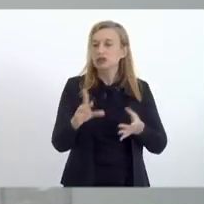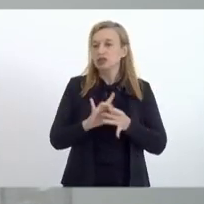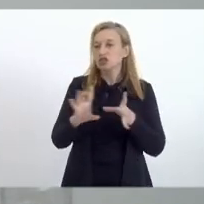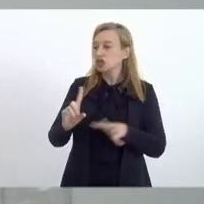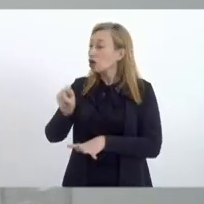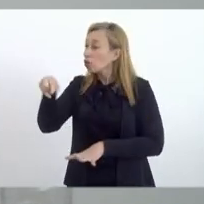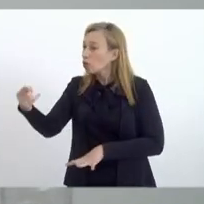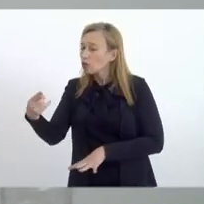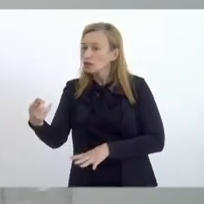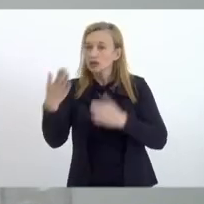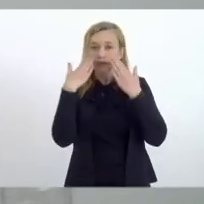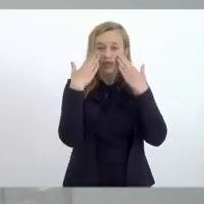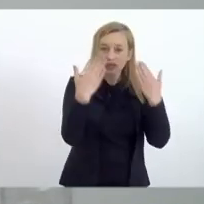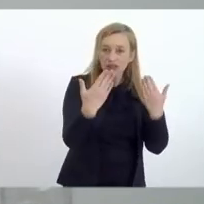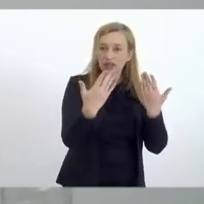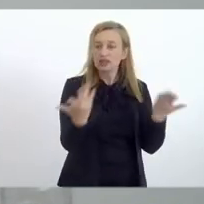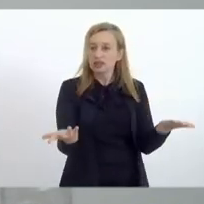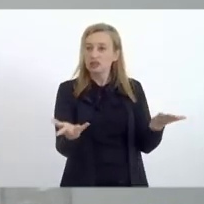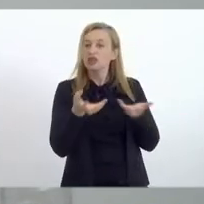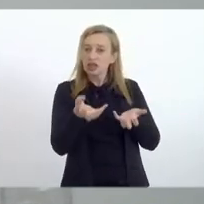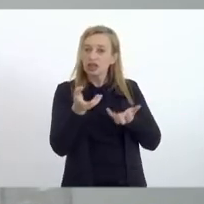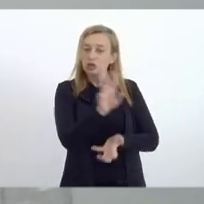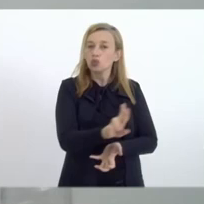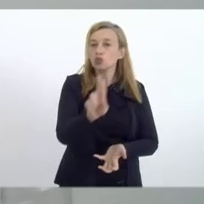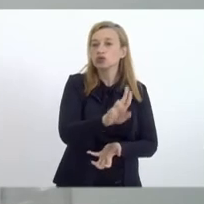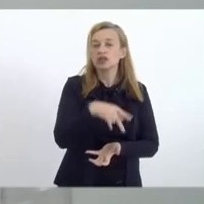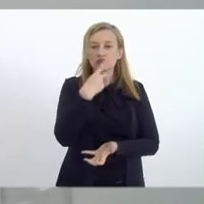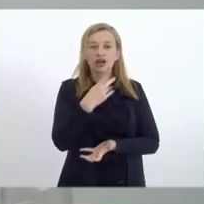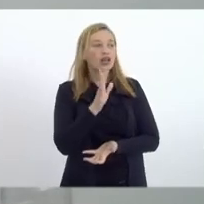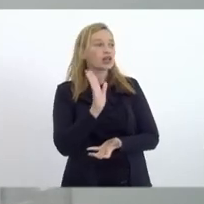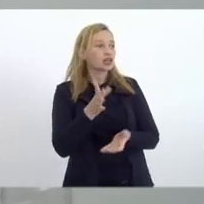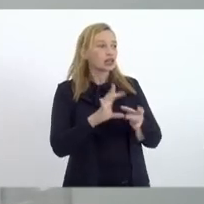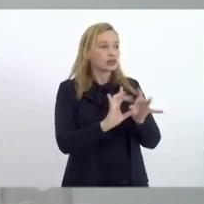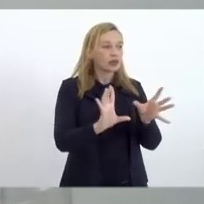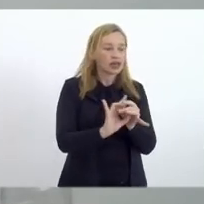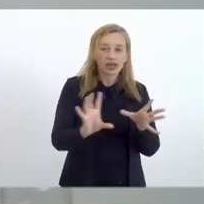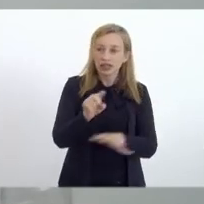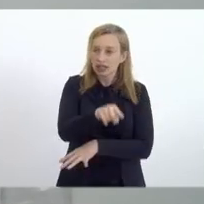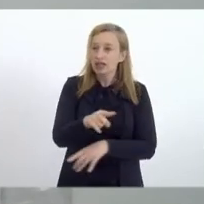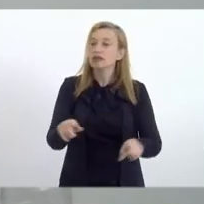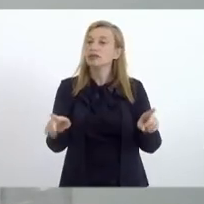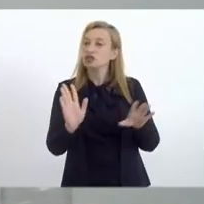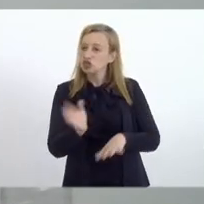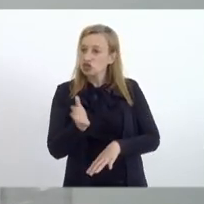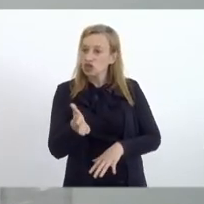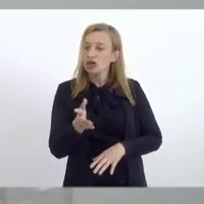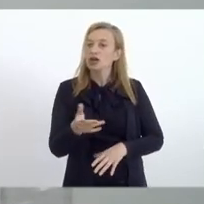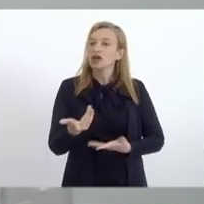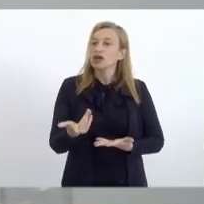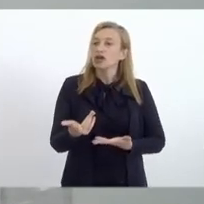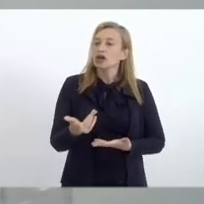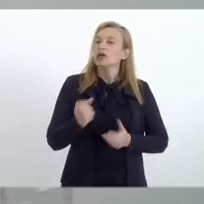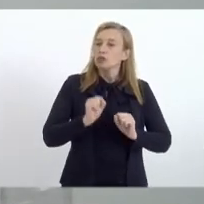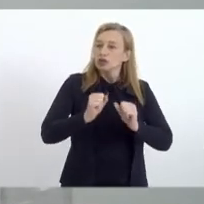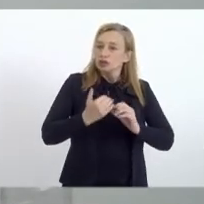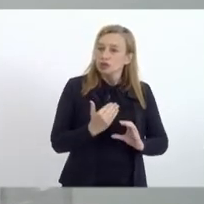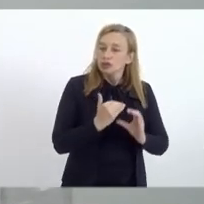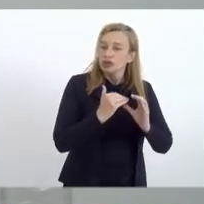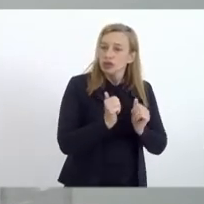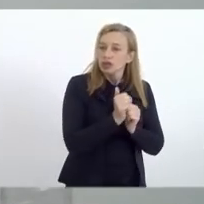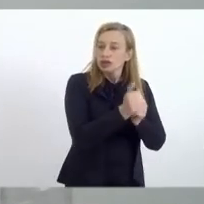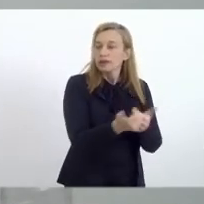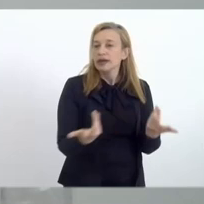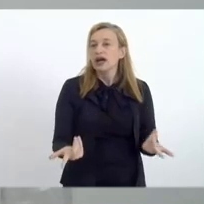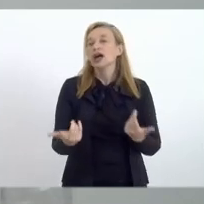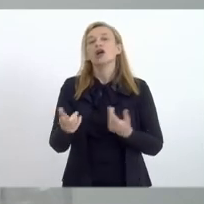para outras representações e carreiras que queiram fazer uso da palavra, como a gente tem feito aqui. Mas, de antemão, acho que a gente pode caminhar aqui, uma vez